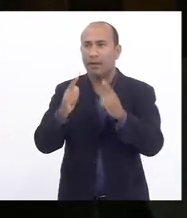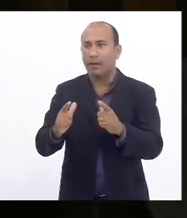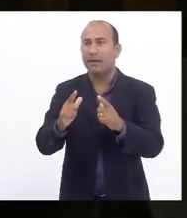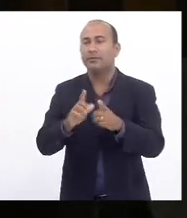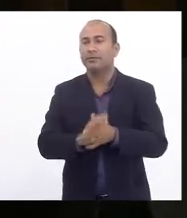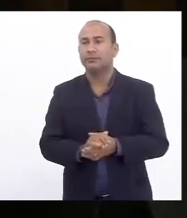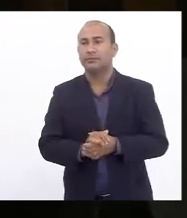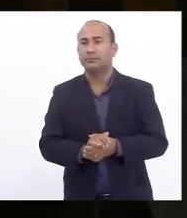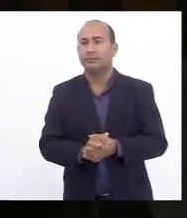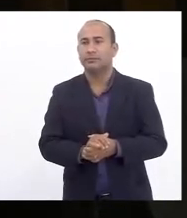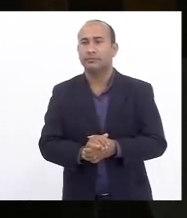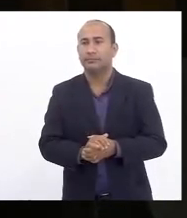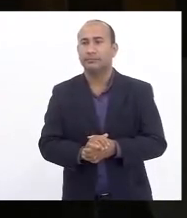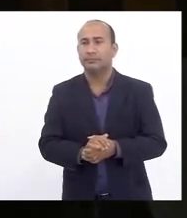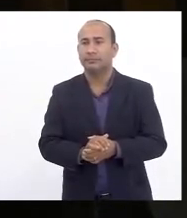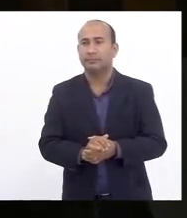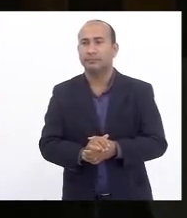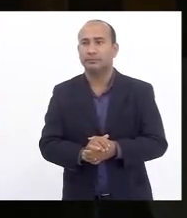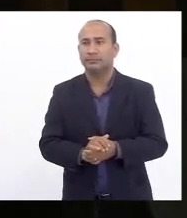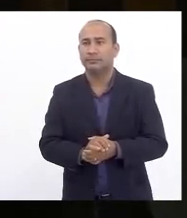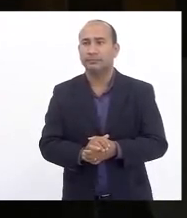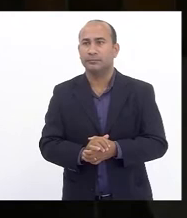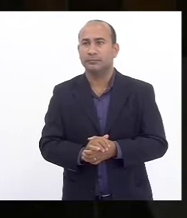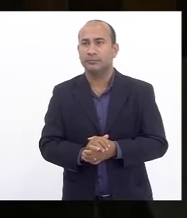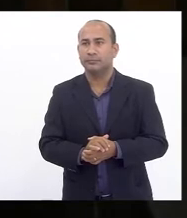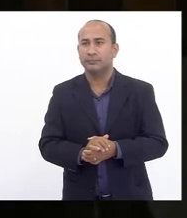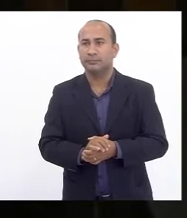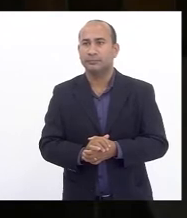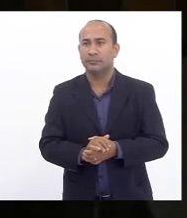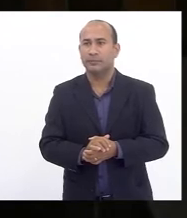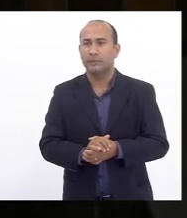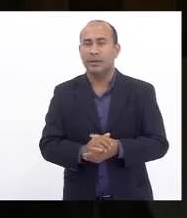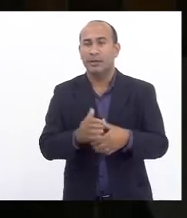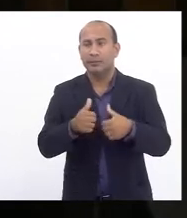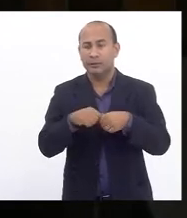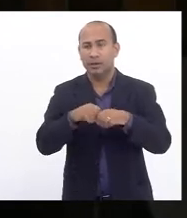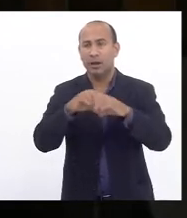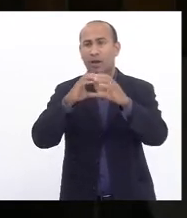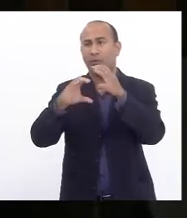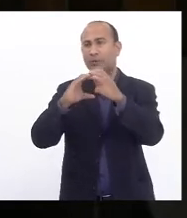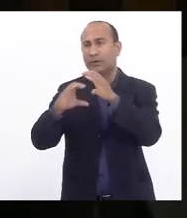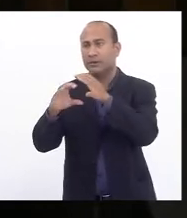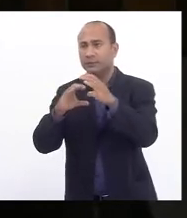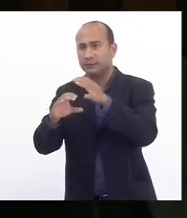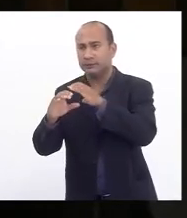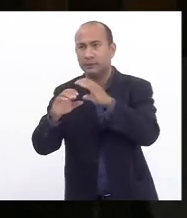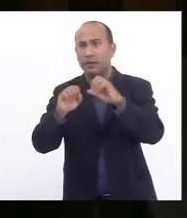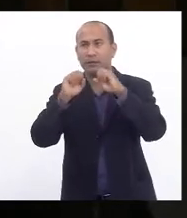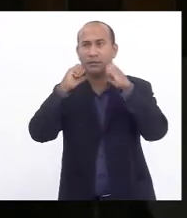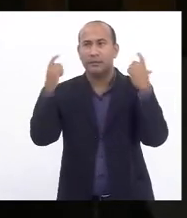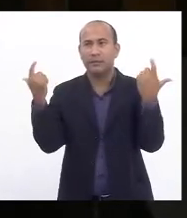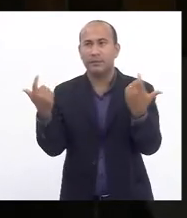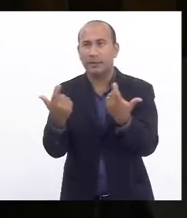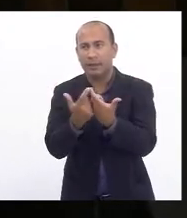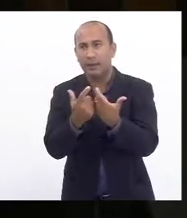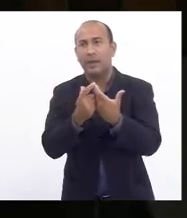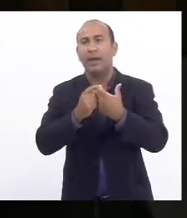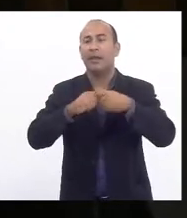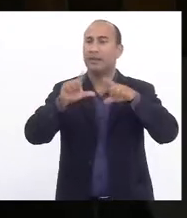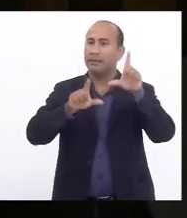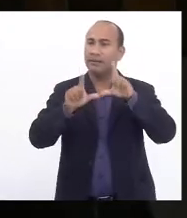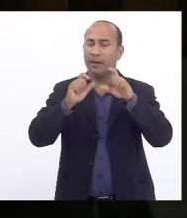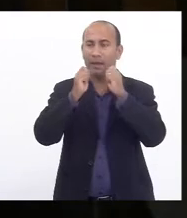né das das instâncias de comunicação da Assembleia TV alerj e dos outros